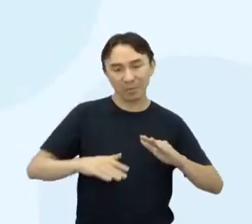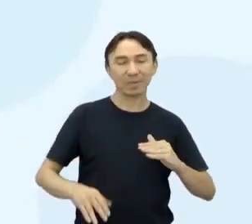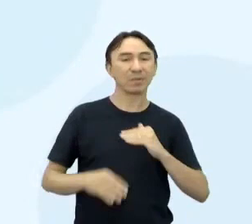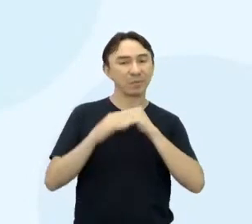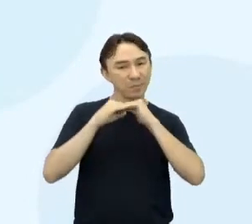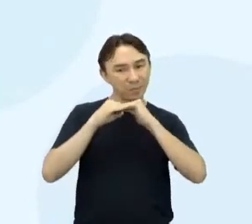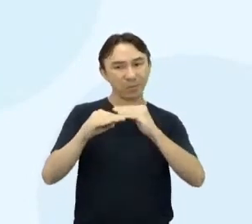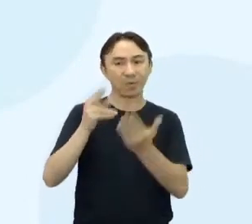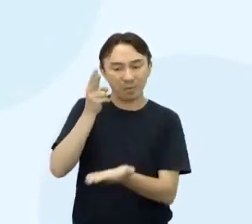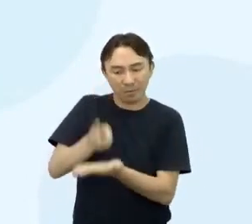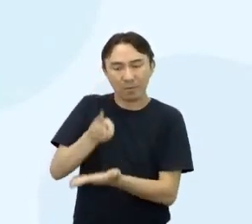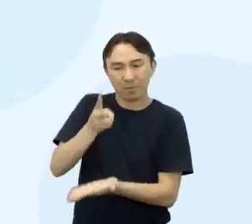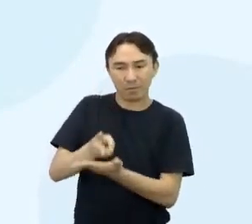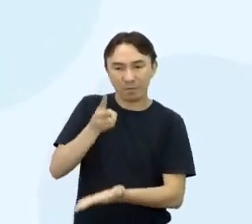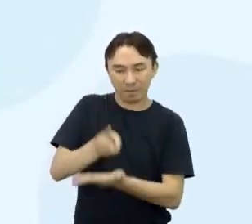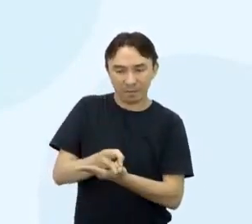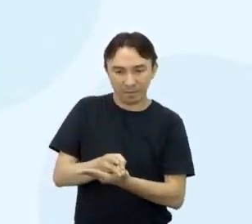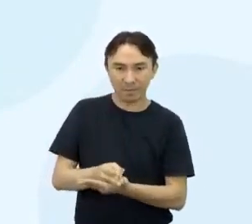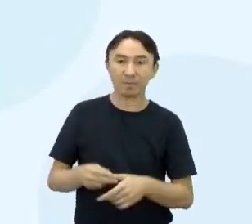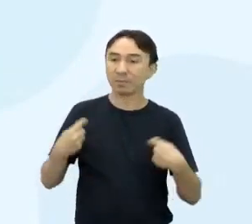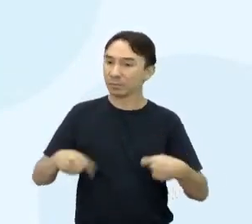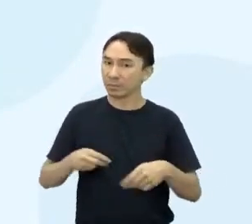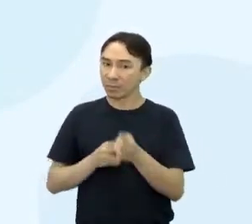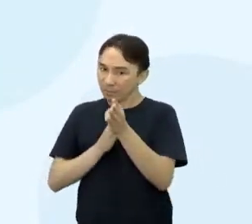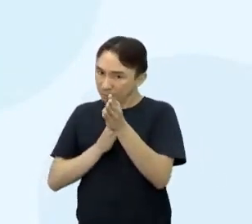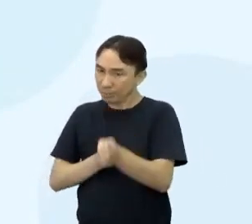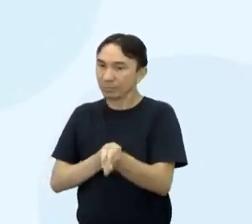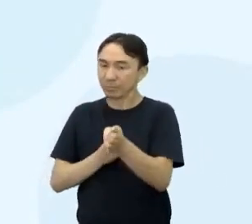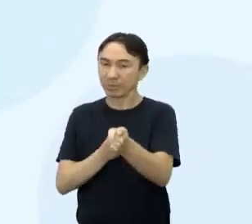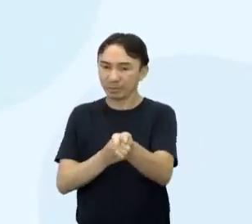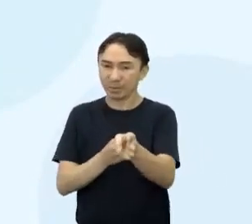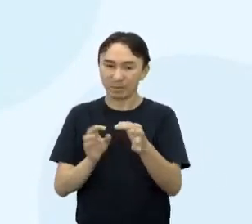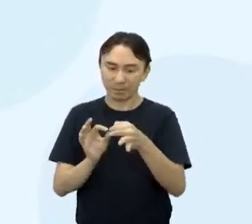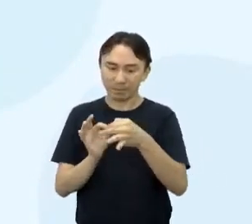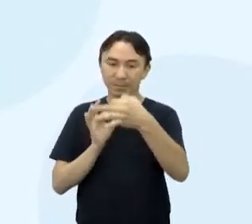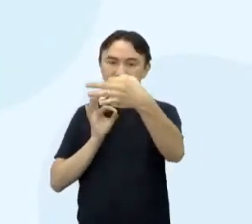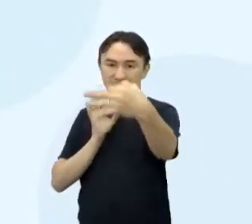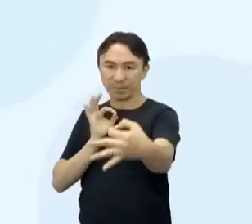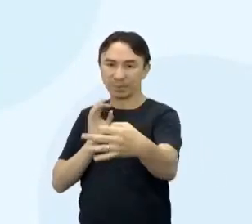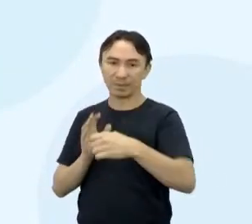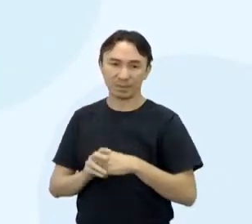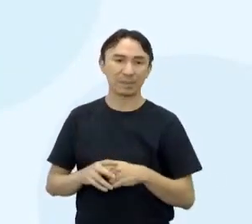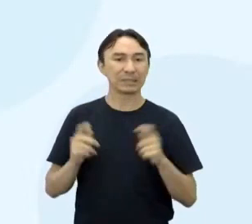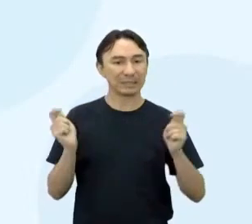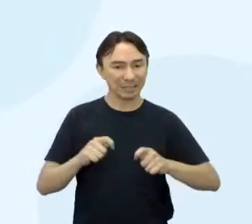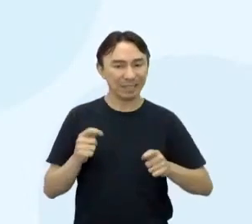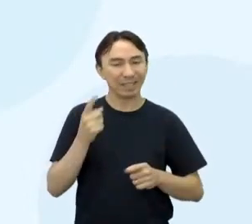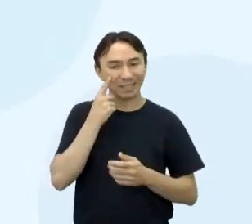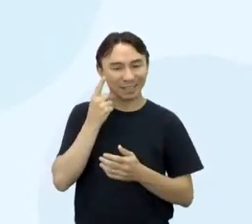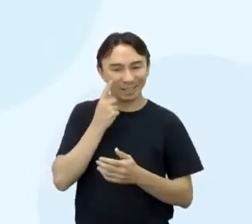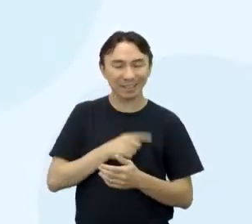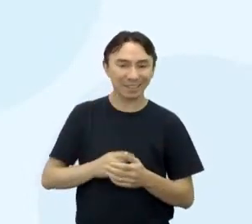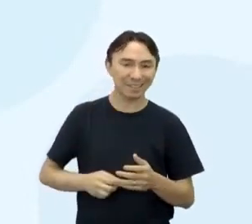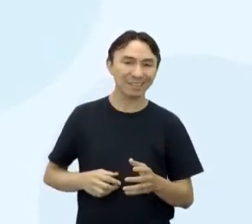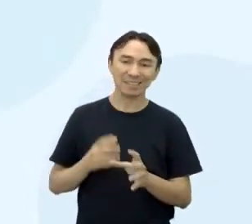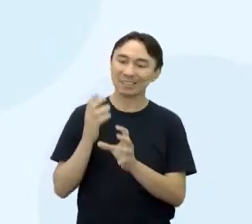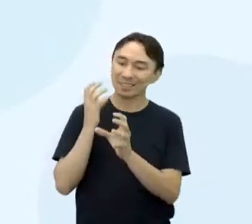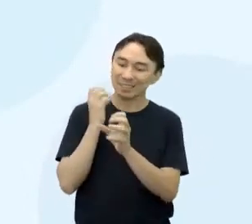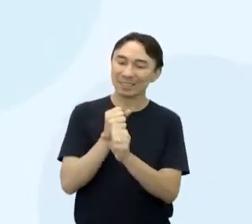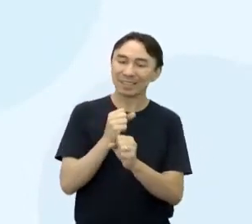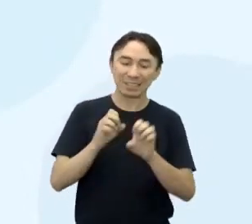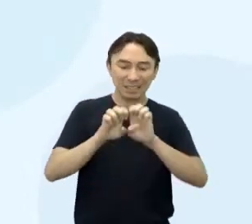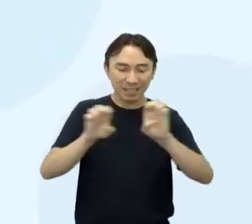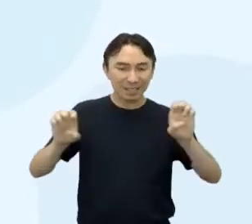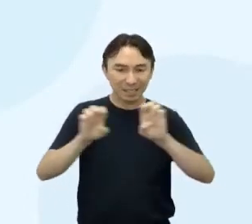possível em linha reta, tá? E aí a gente pode escrever algebricamente, ó. Lembra que a variação de espaço eu vou chamar